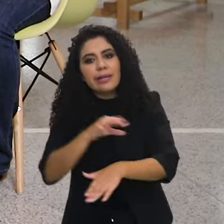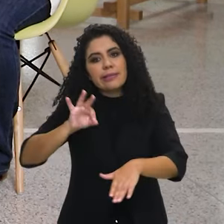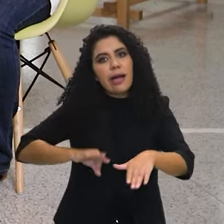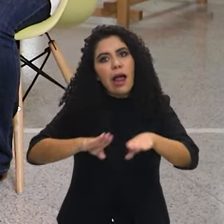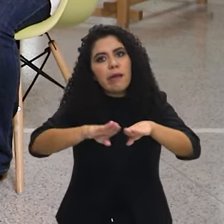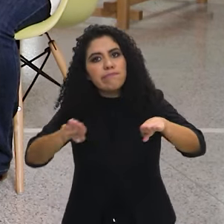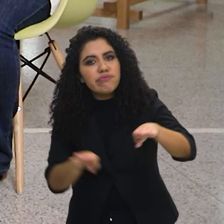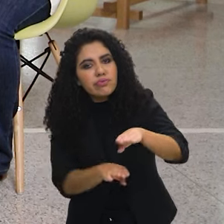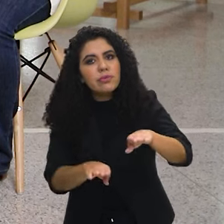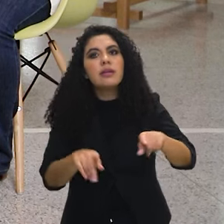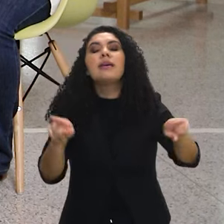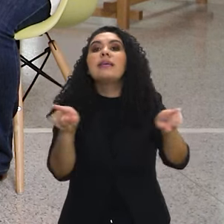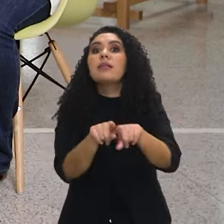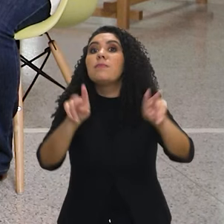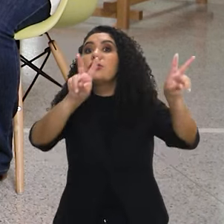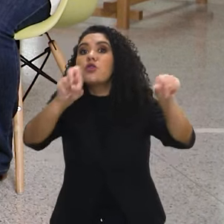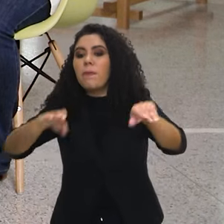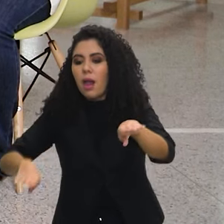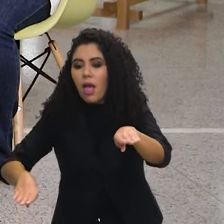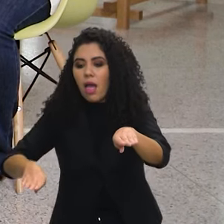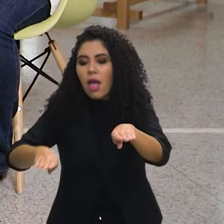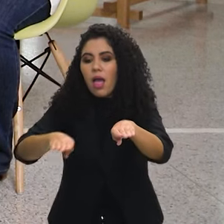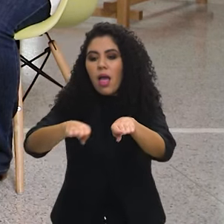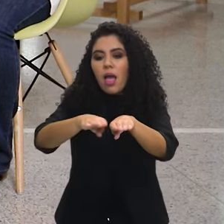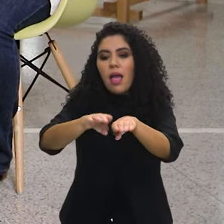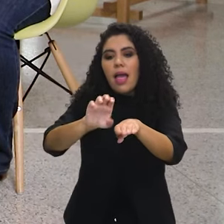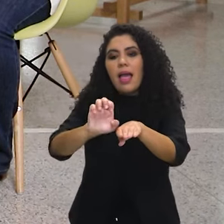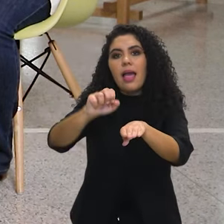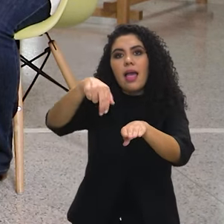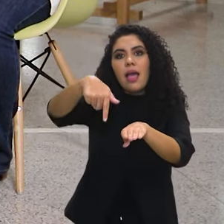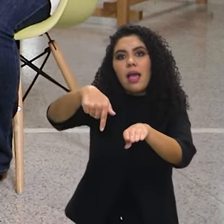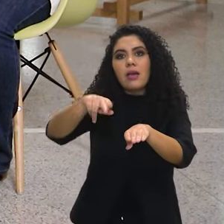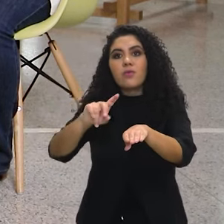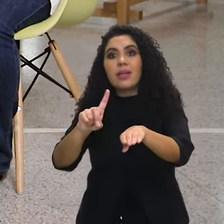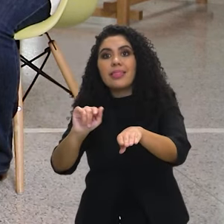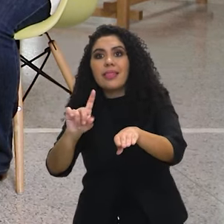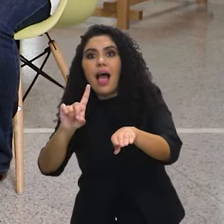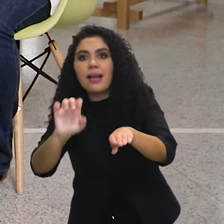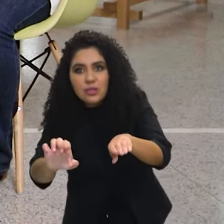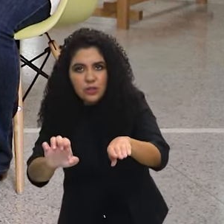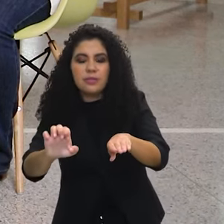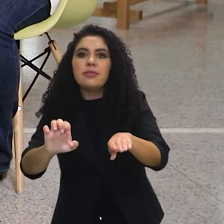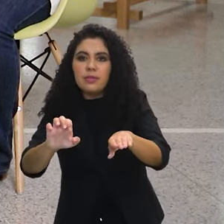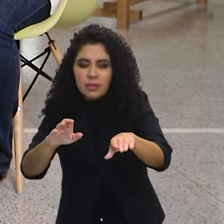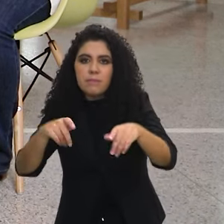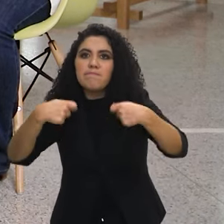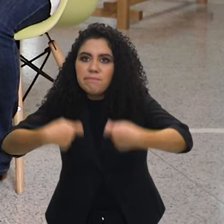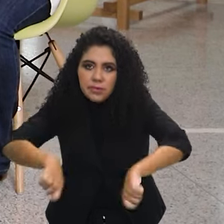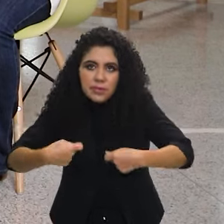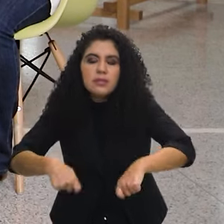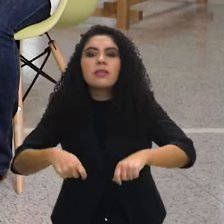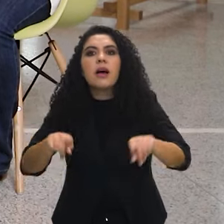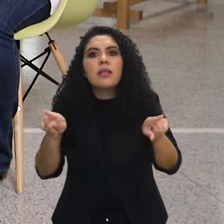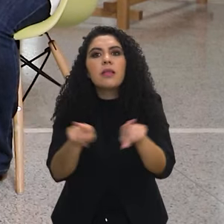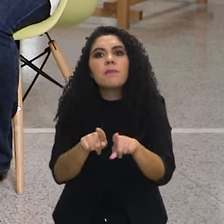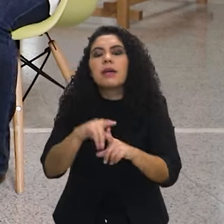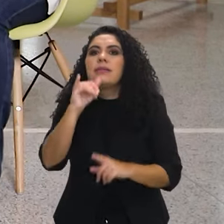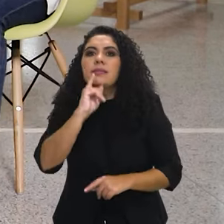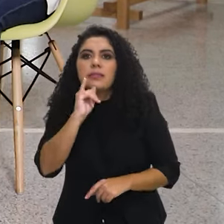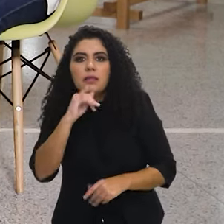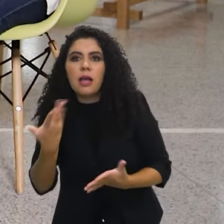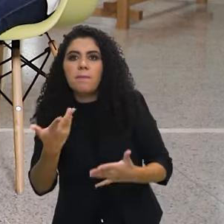E você passa pela questão da Equidade que você ter condições de ter ascensão no mundo do trabalho e as condições serem